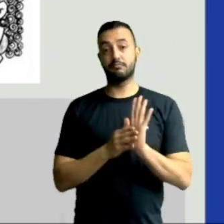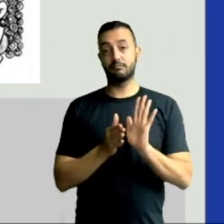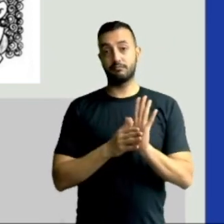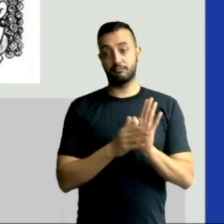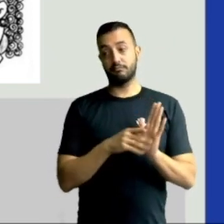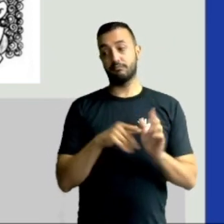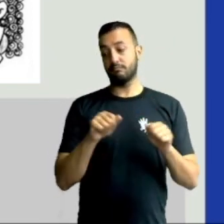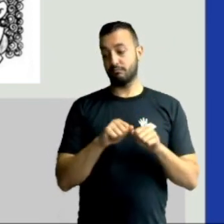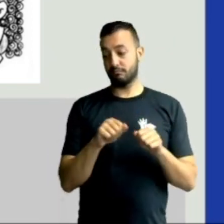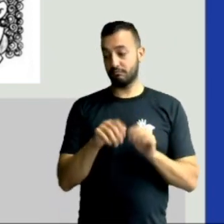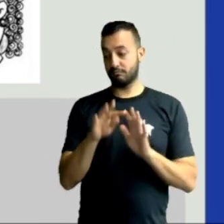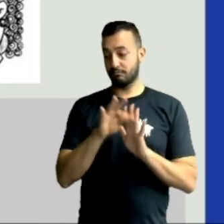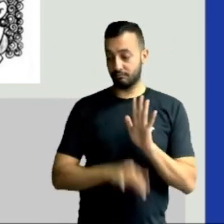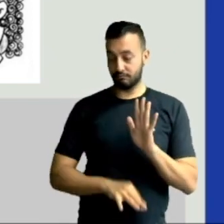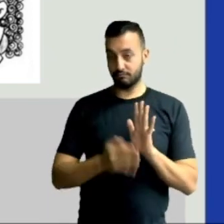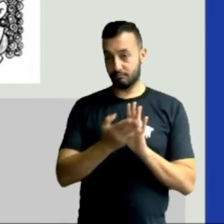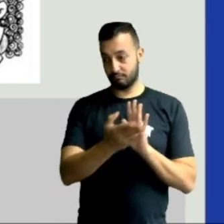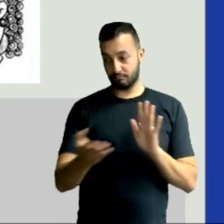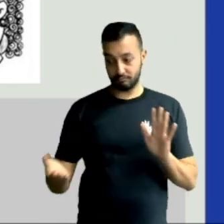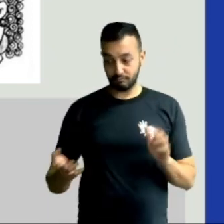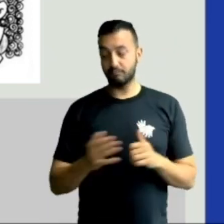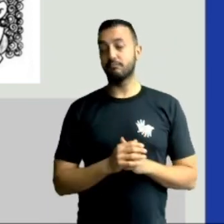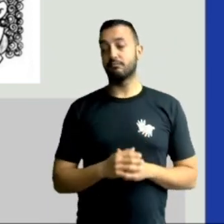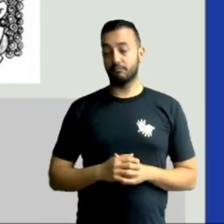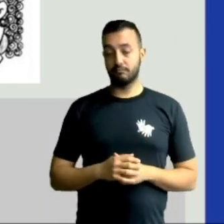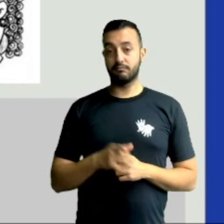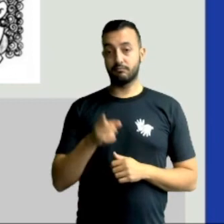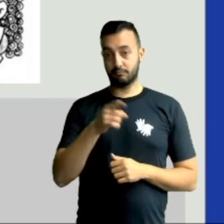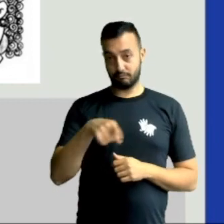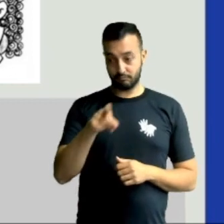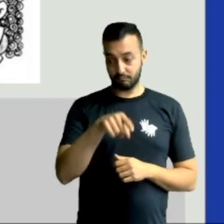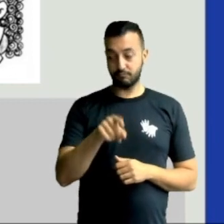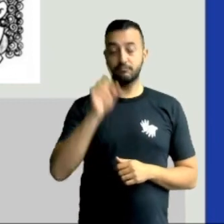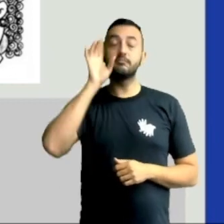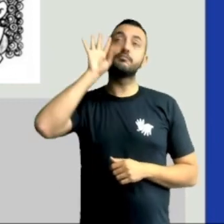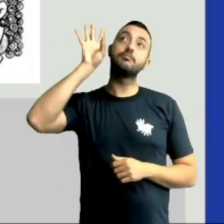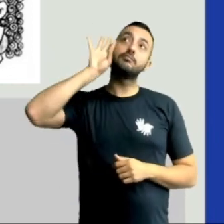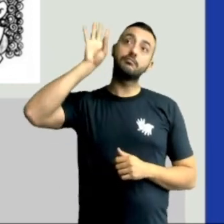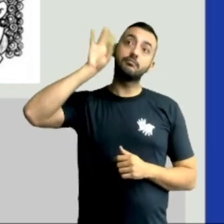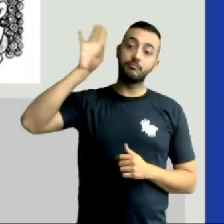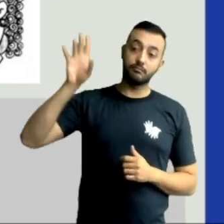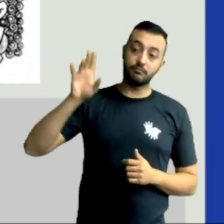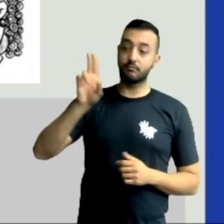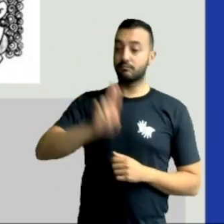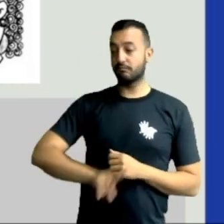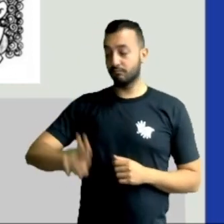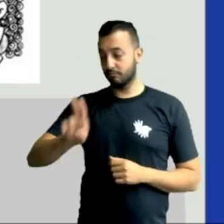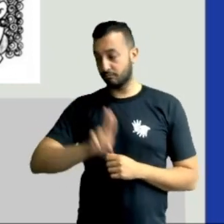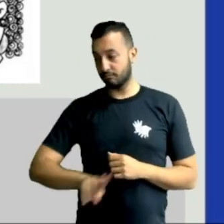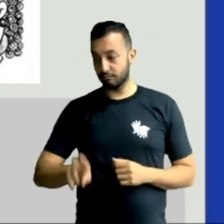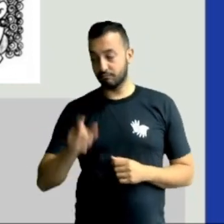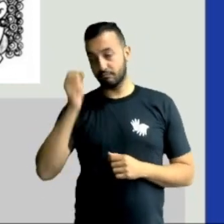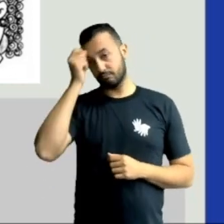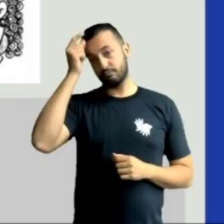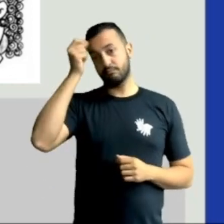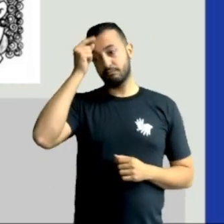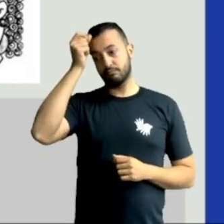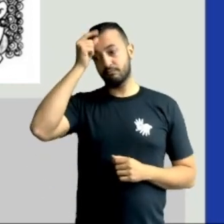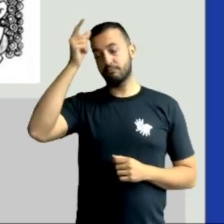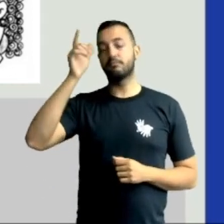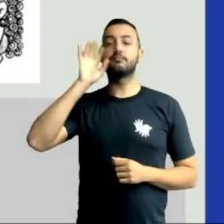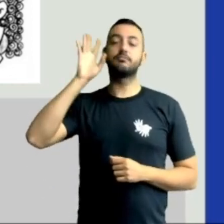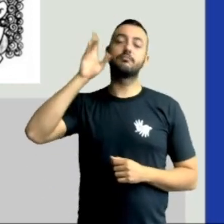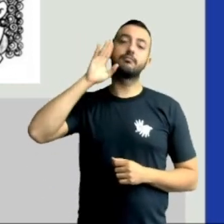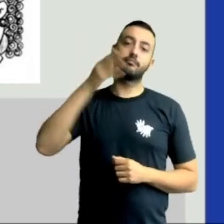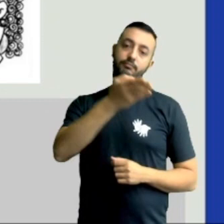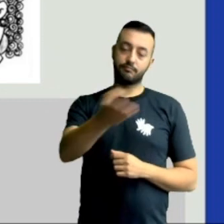proposta de produção textual para vocês. Então, vocês vão imaginar aí, utilizar a criatividade, a